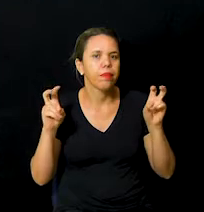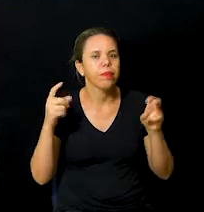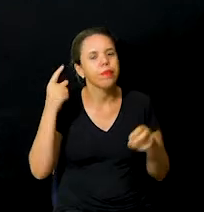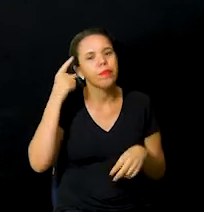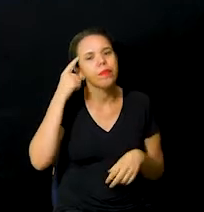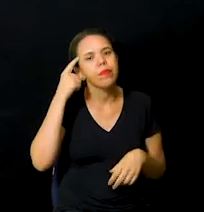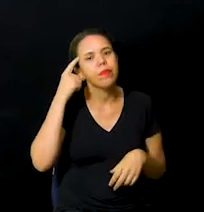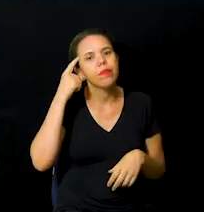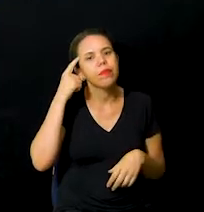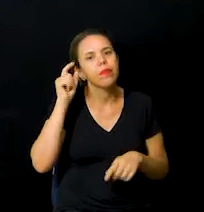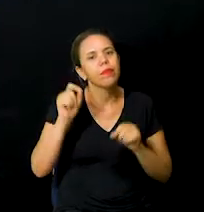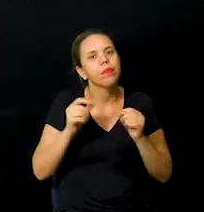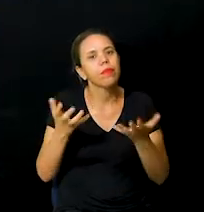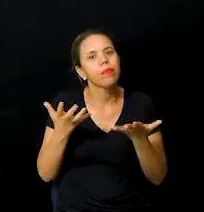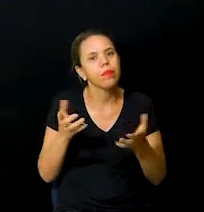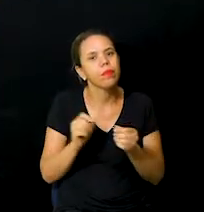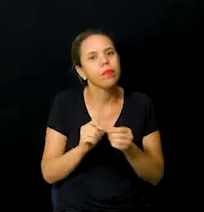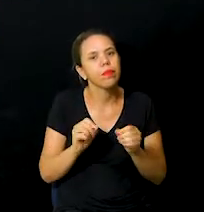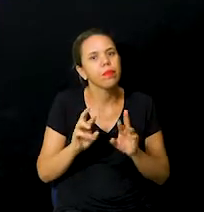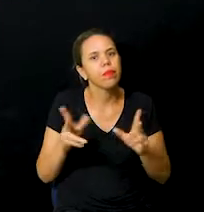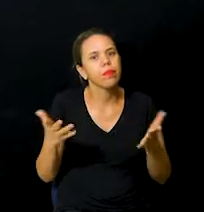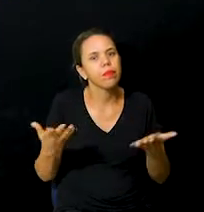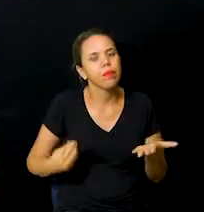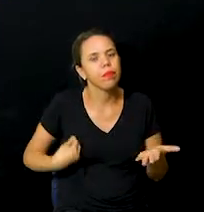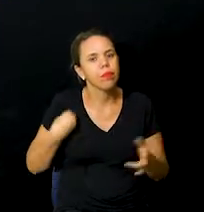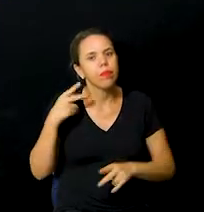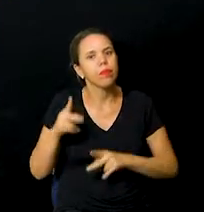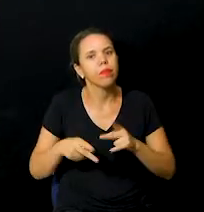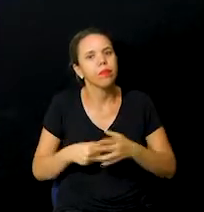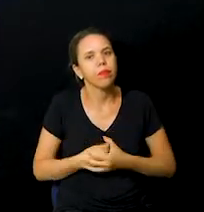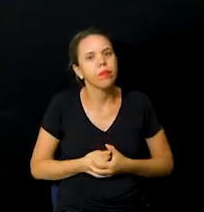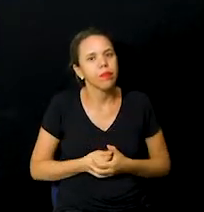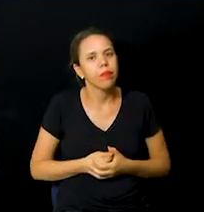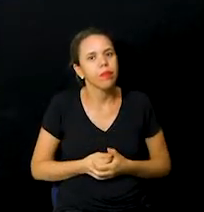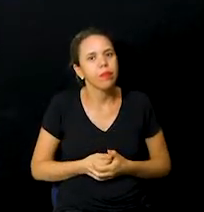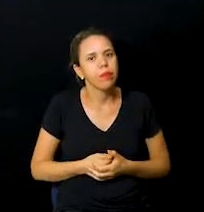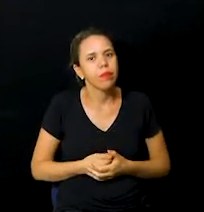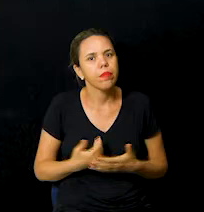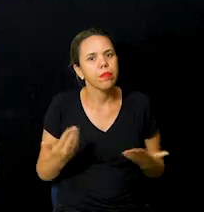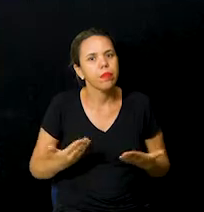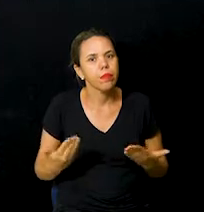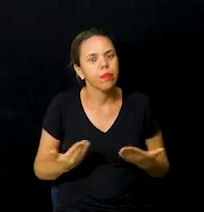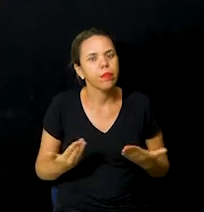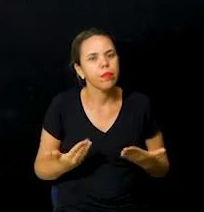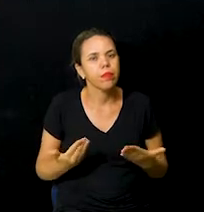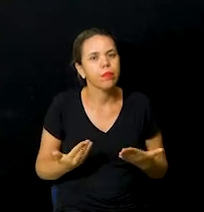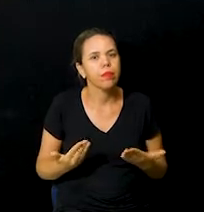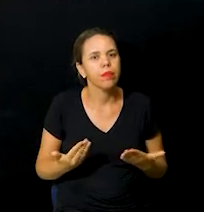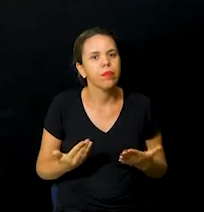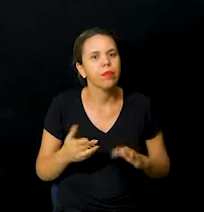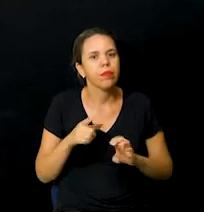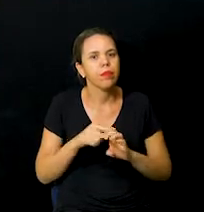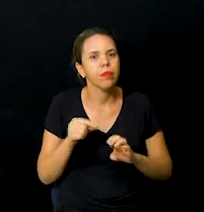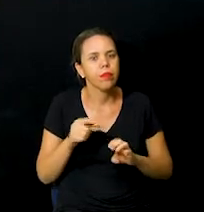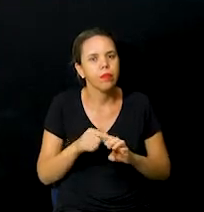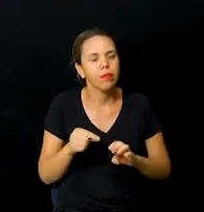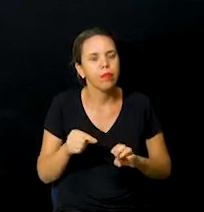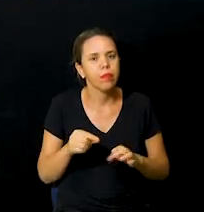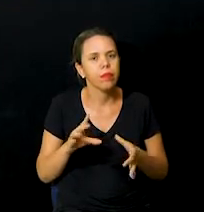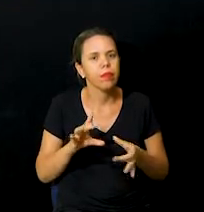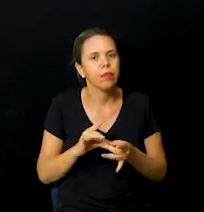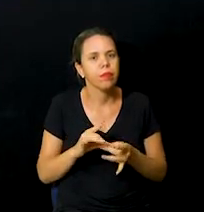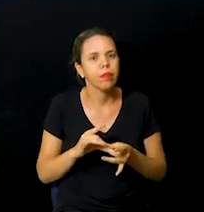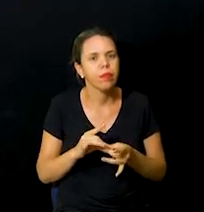da criatividade e o querer fazer a diferença na vida das pessoas, né? Hoje em dia, a questão de empreender, ela está